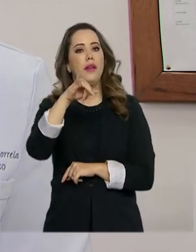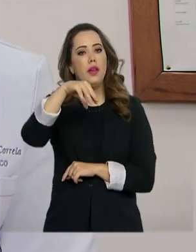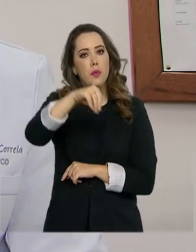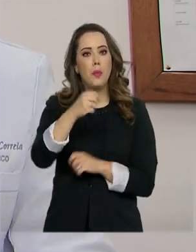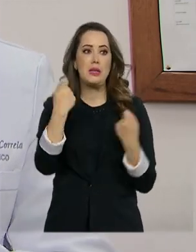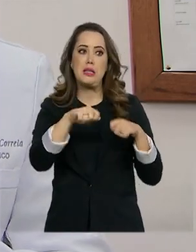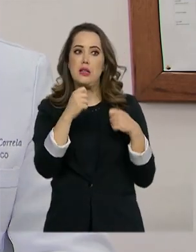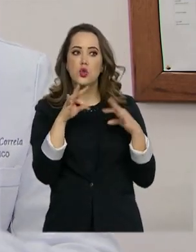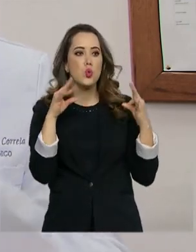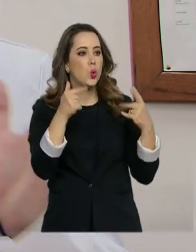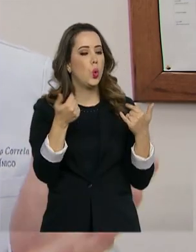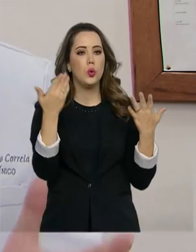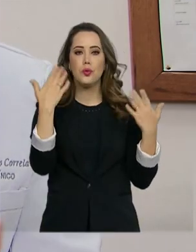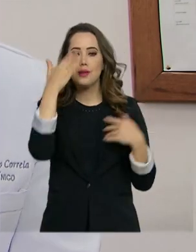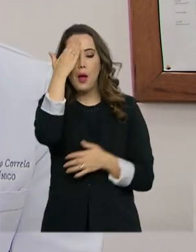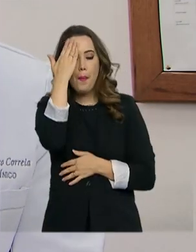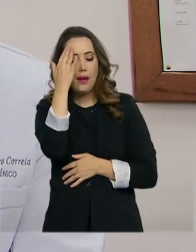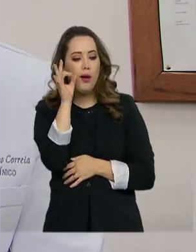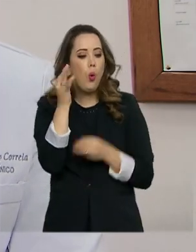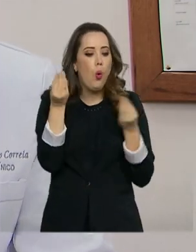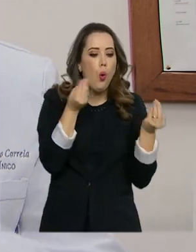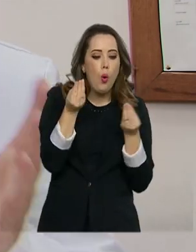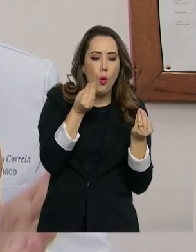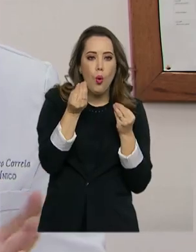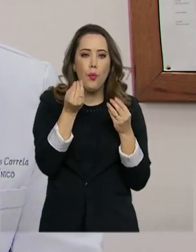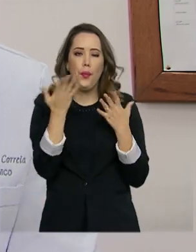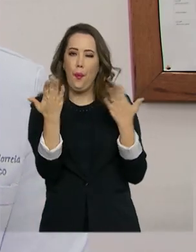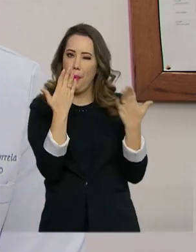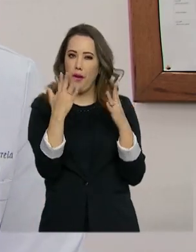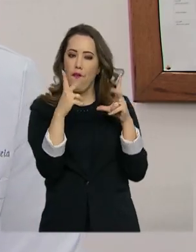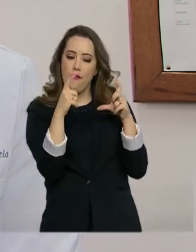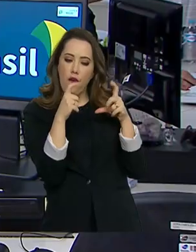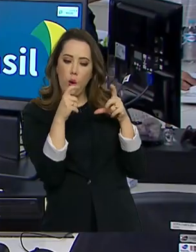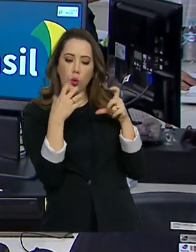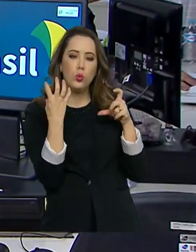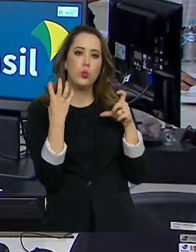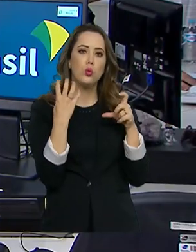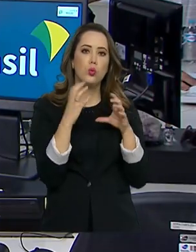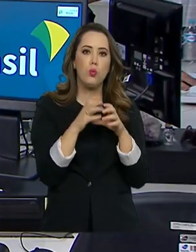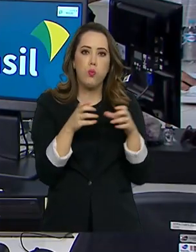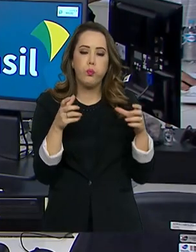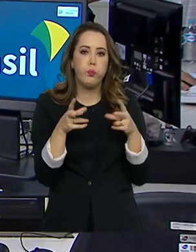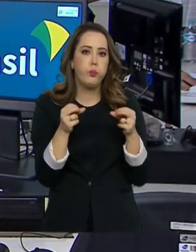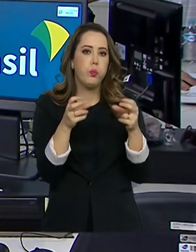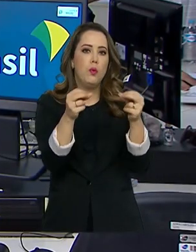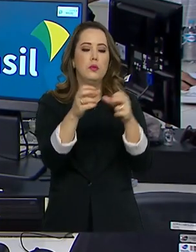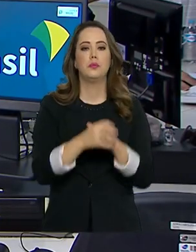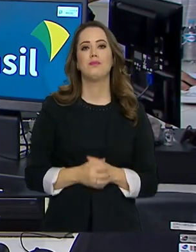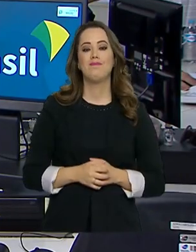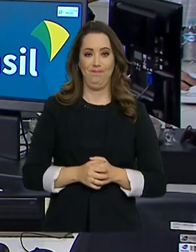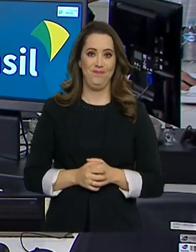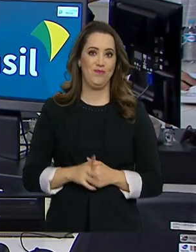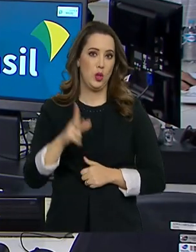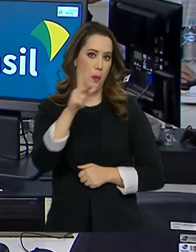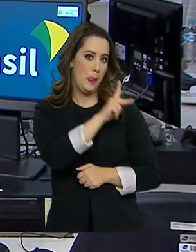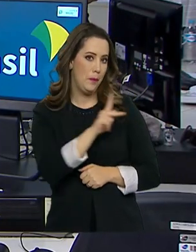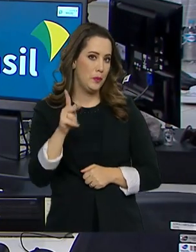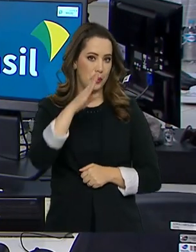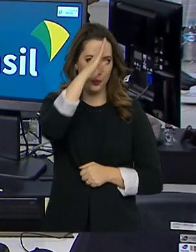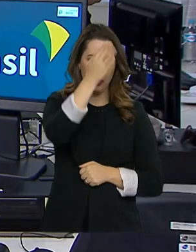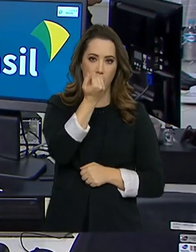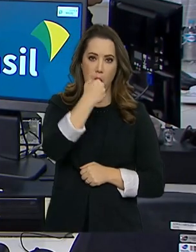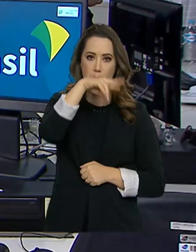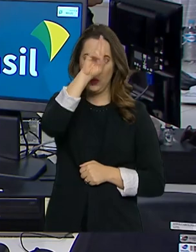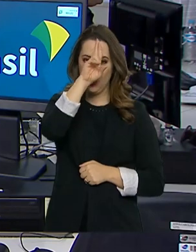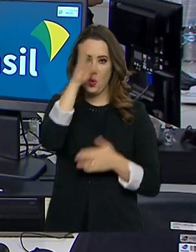tempo de uma fotografia do tumor conectados têm fundo do morro o presidente jair bolsonaro almoçou hoje